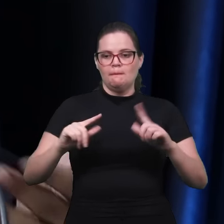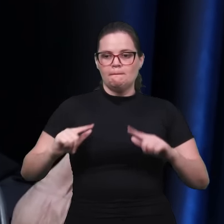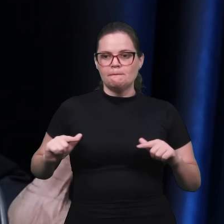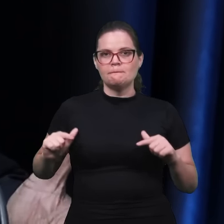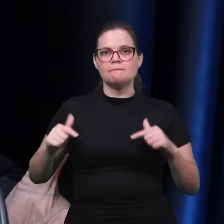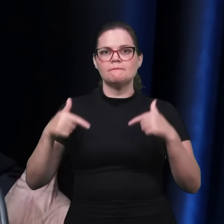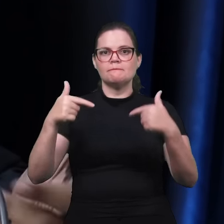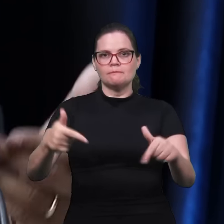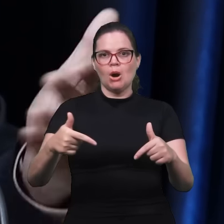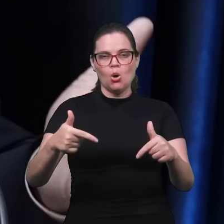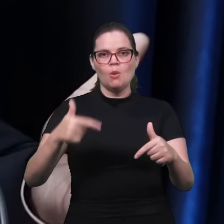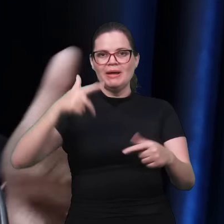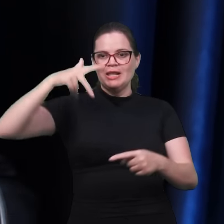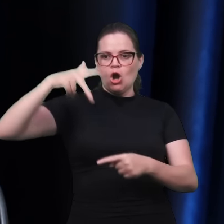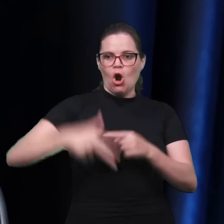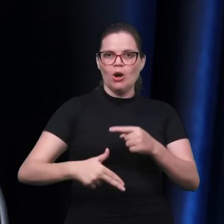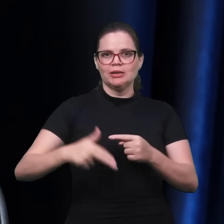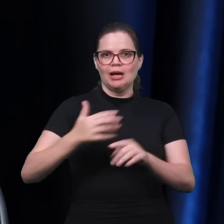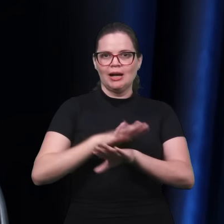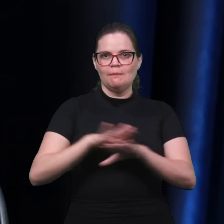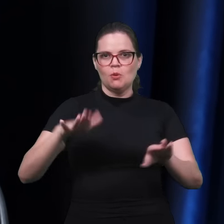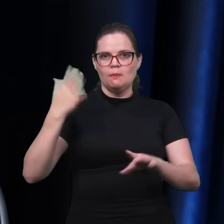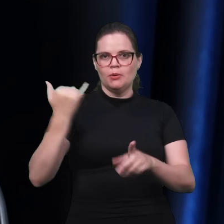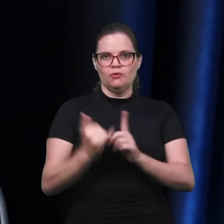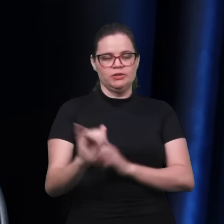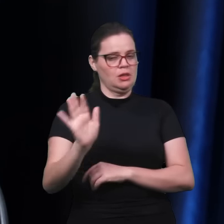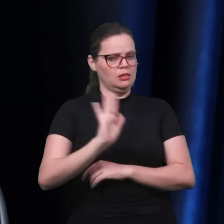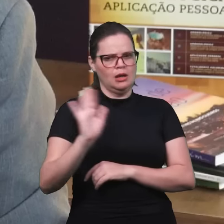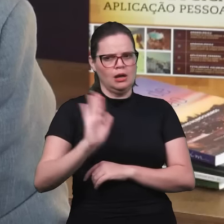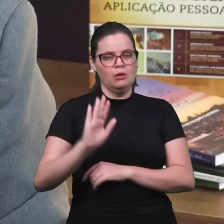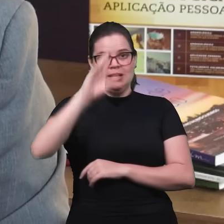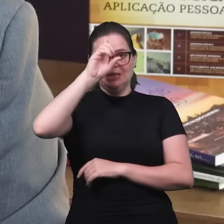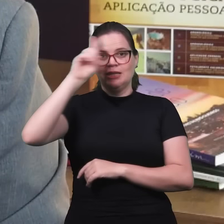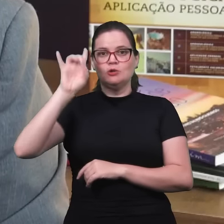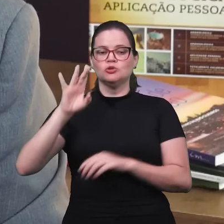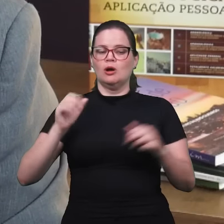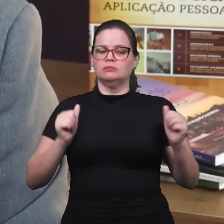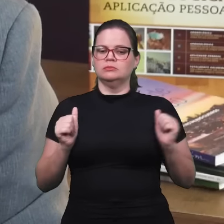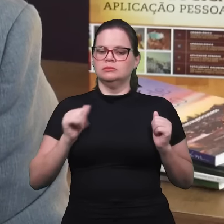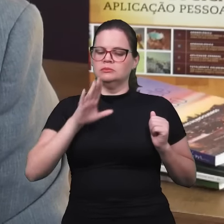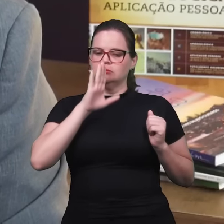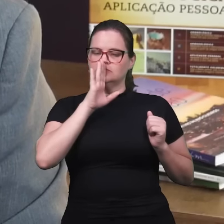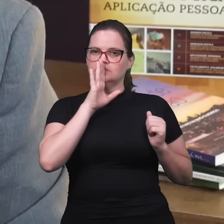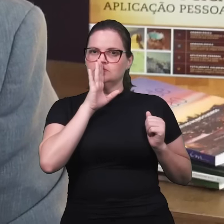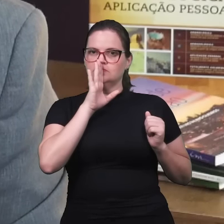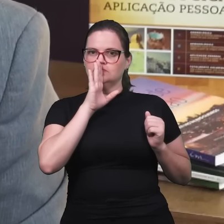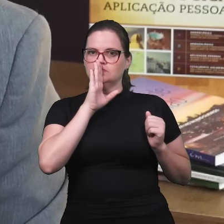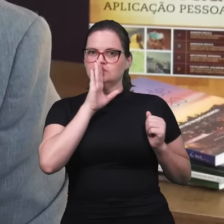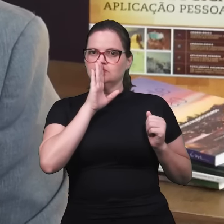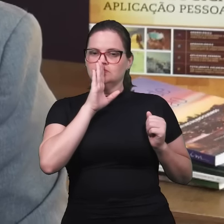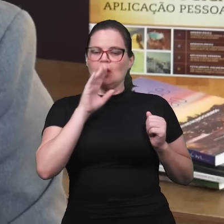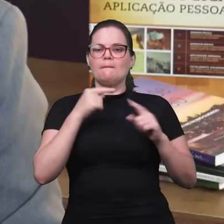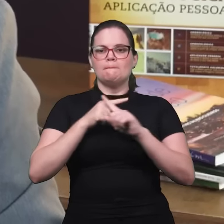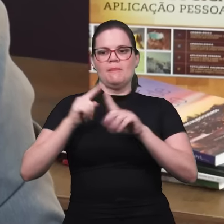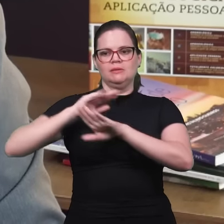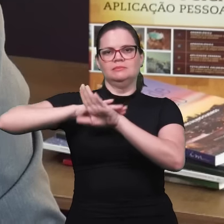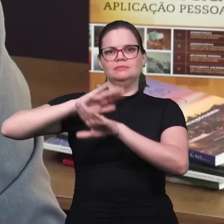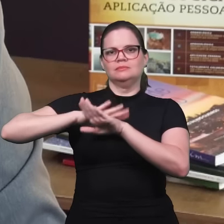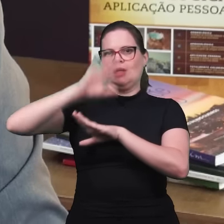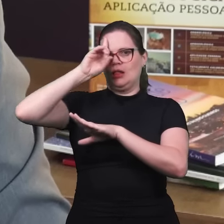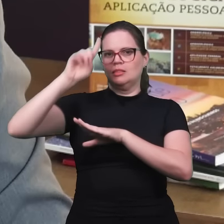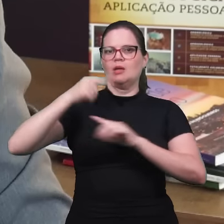do projeto dele, da profecia. A profecia não foi interrompida. Não foi interrompida. No silêncio, Deus estava trabalhando. Deus